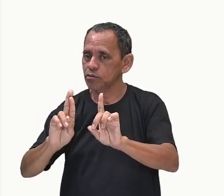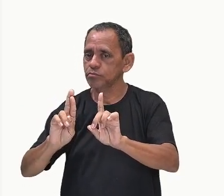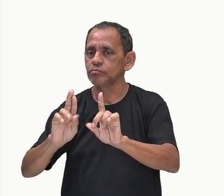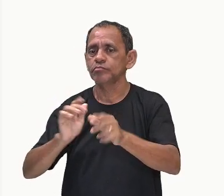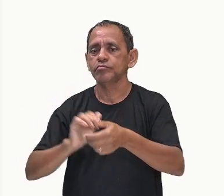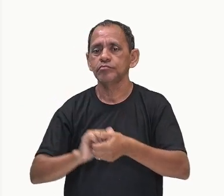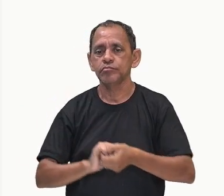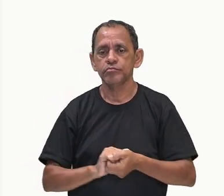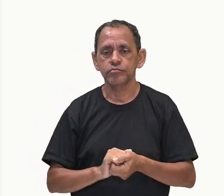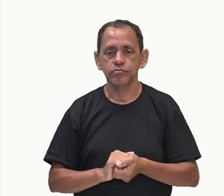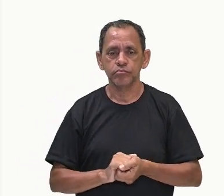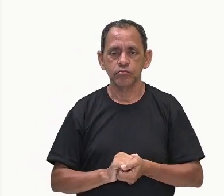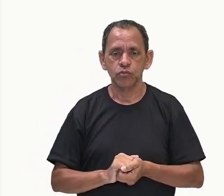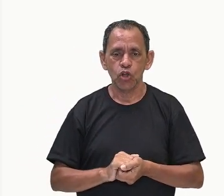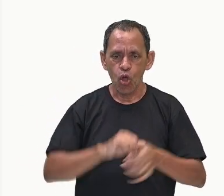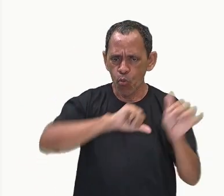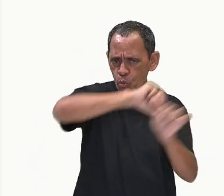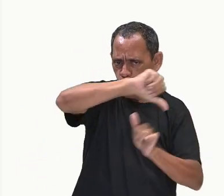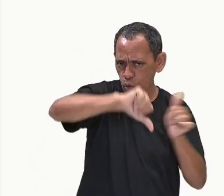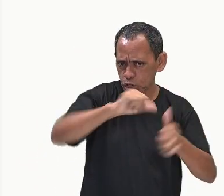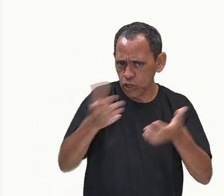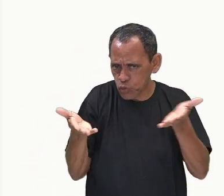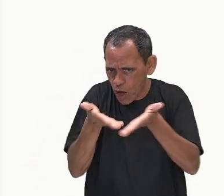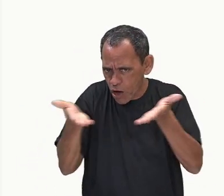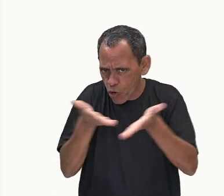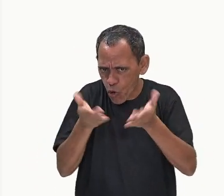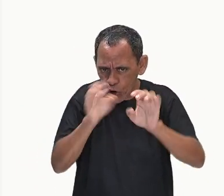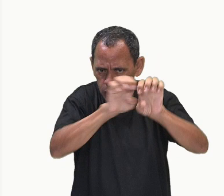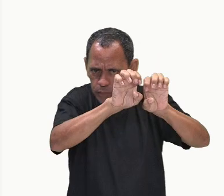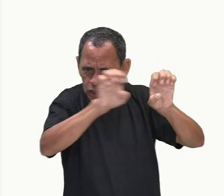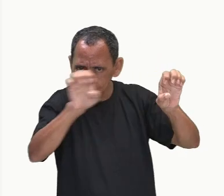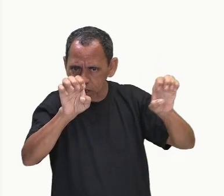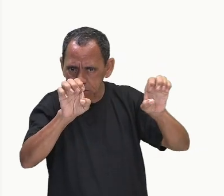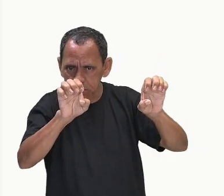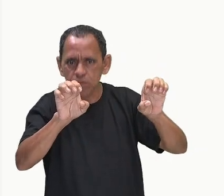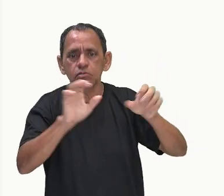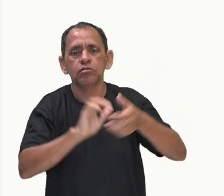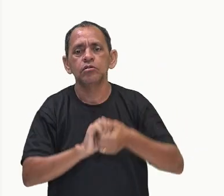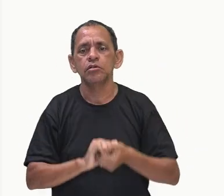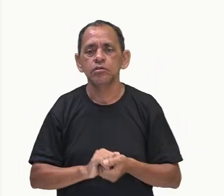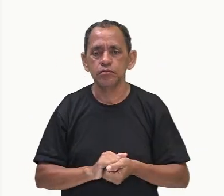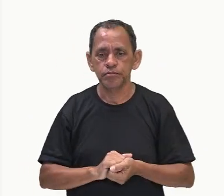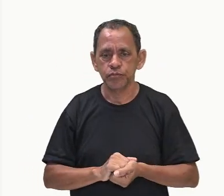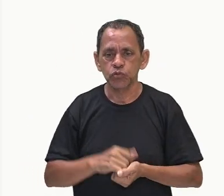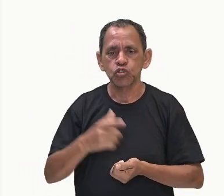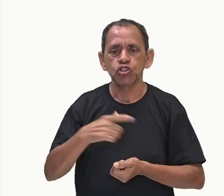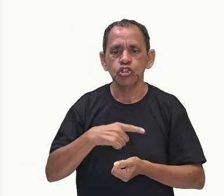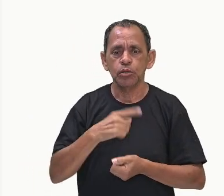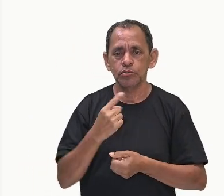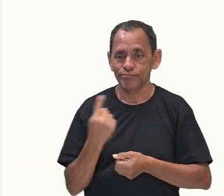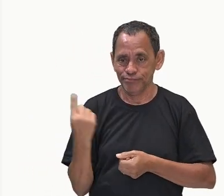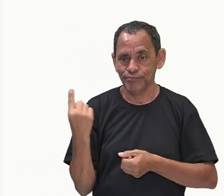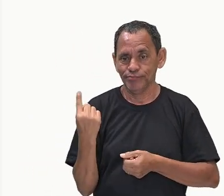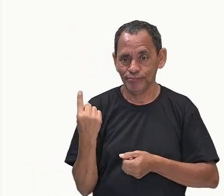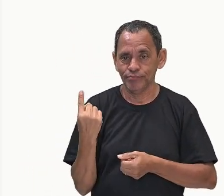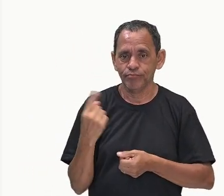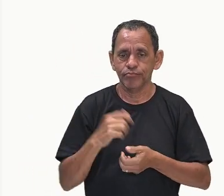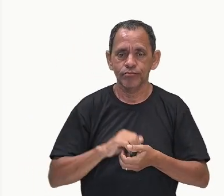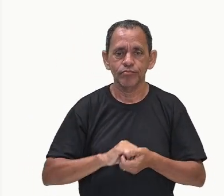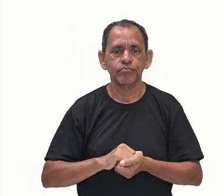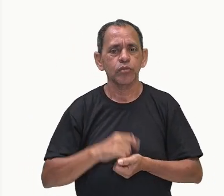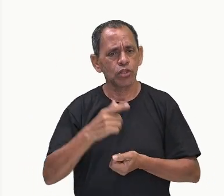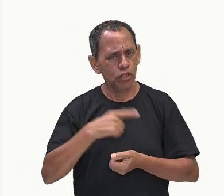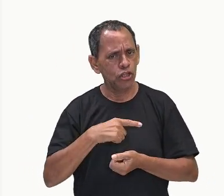os elementos que nós temos da nossa imagem, né, do cilindro, nós temos a medida do raio